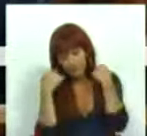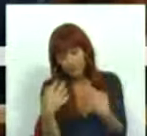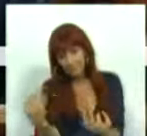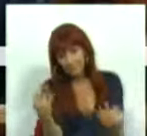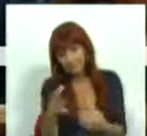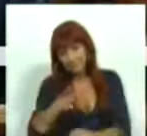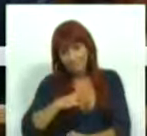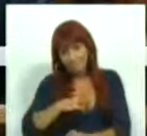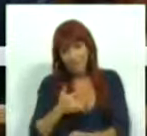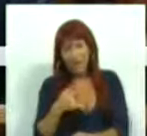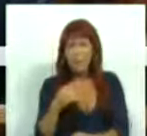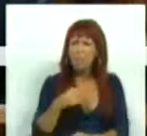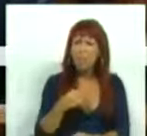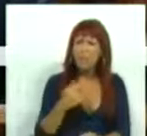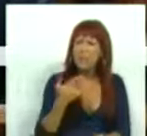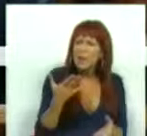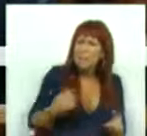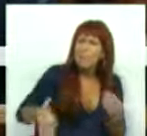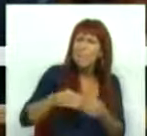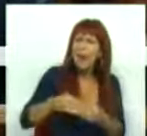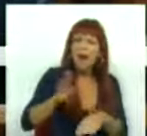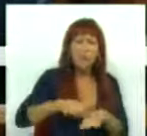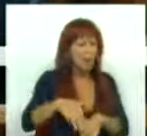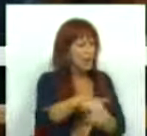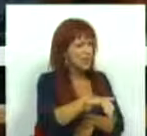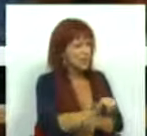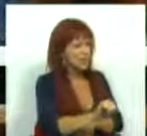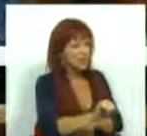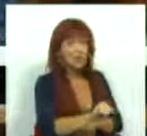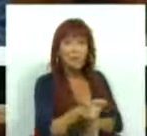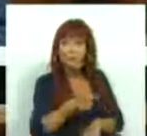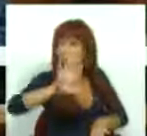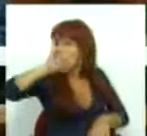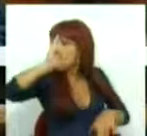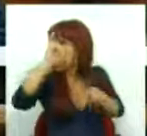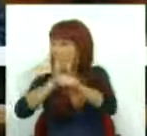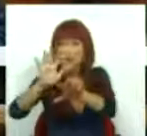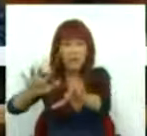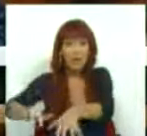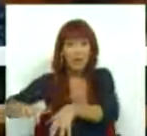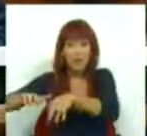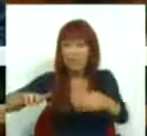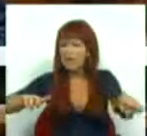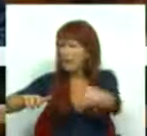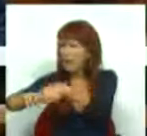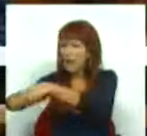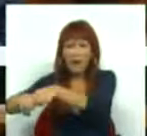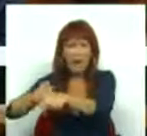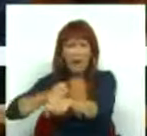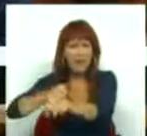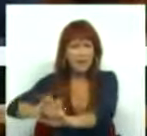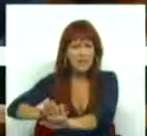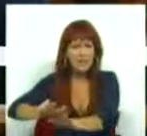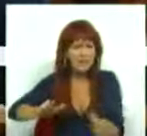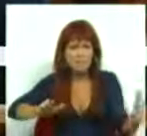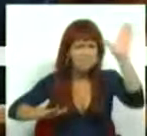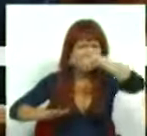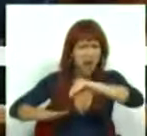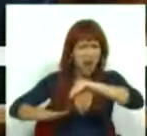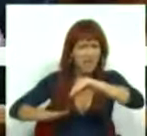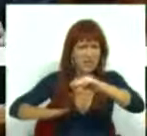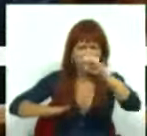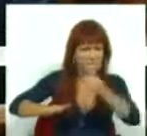reconhecer que não nos preocupamos mais com estas situações de qualquer outro parlamentar desta Casa, nem